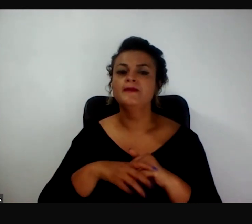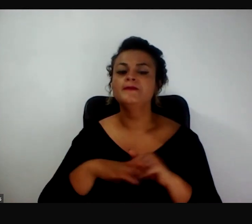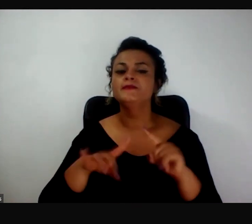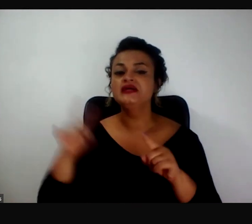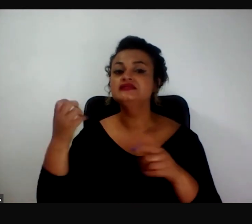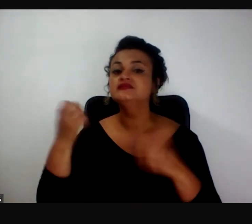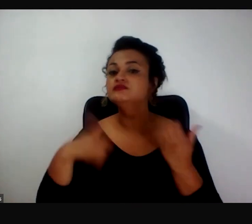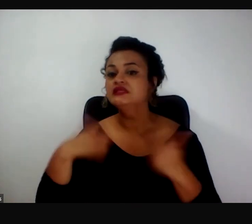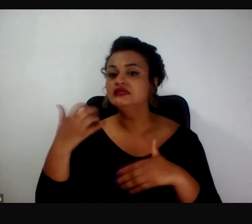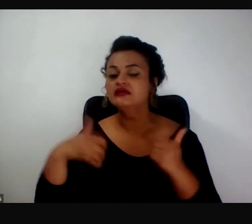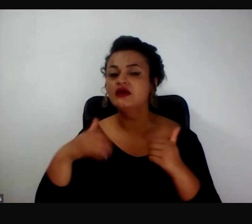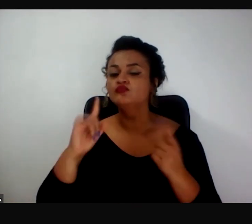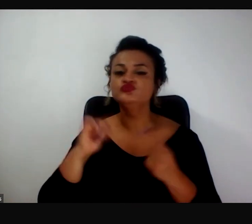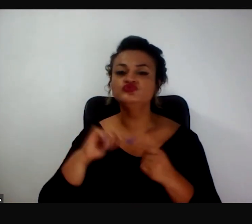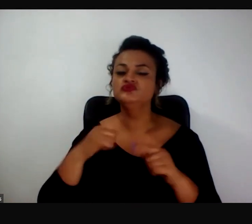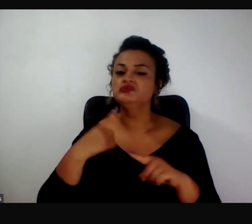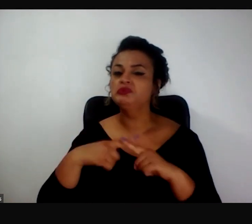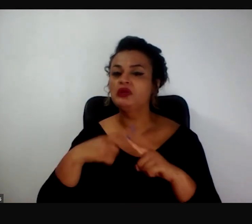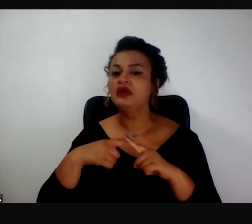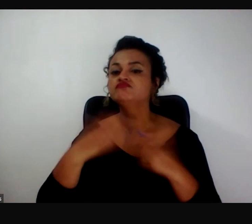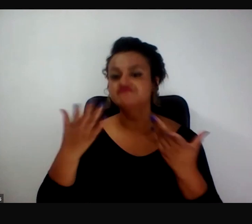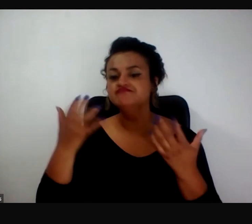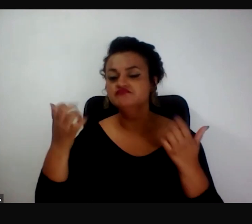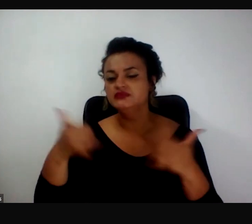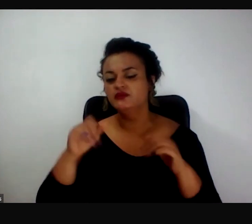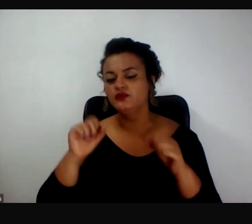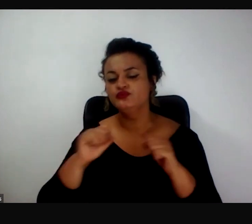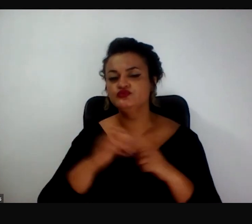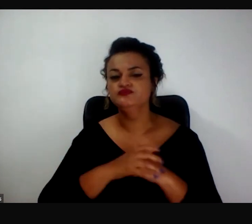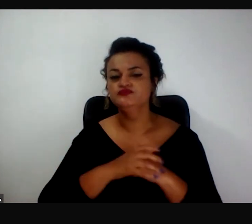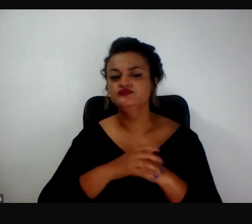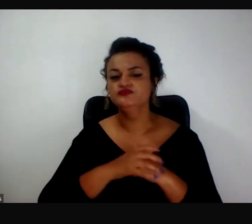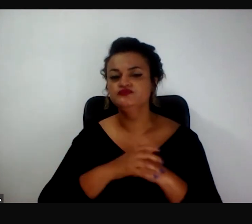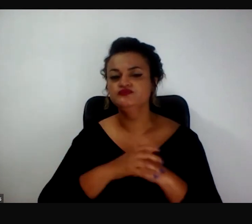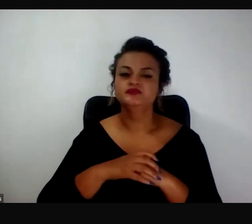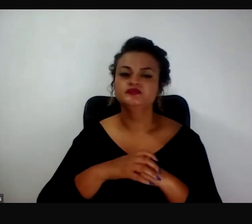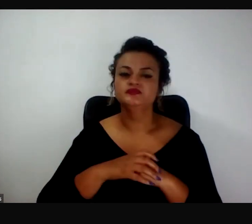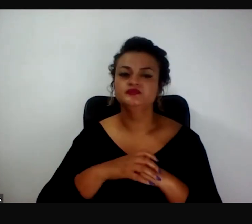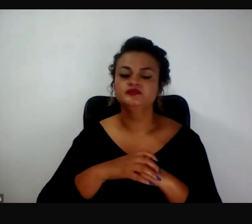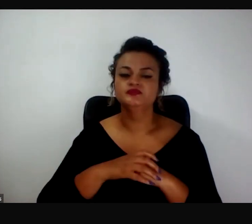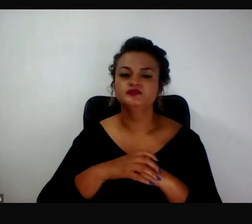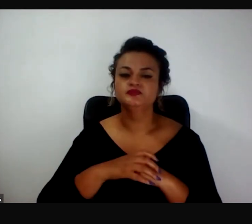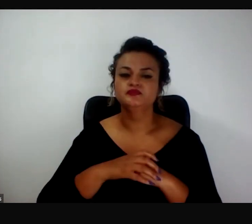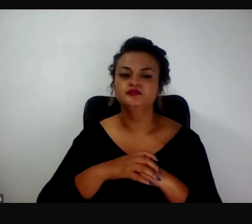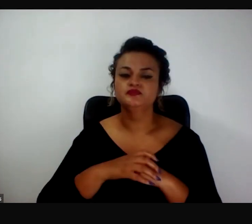justificando os motivos da não aplicação.